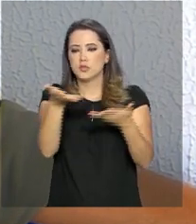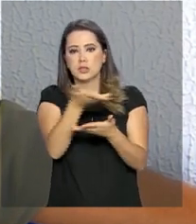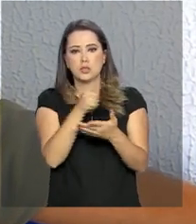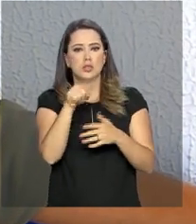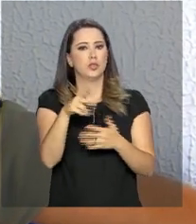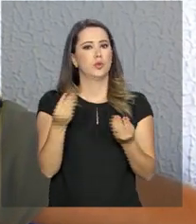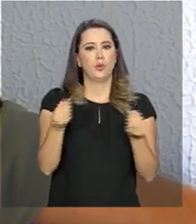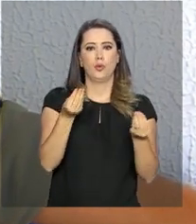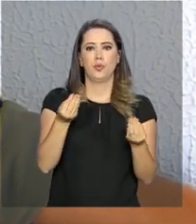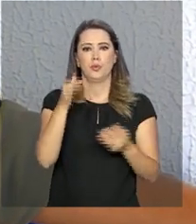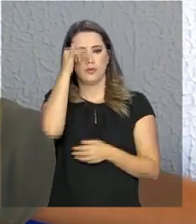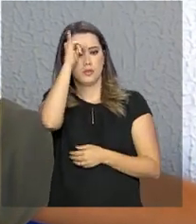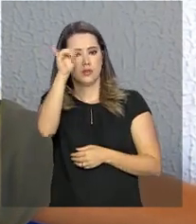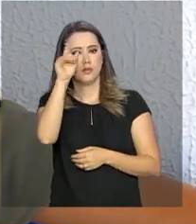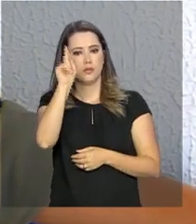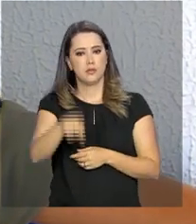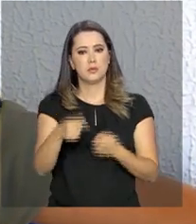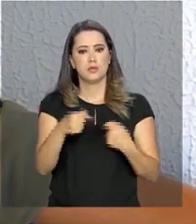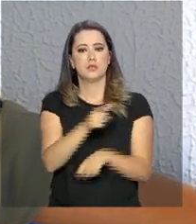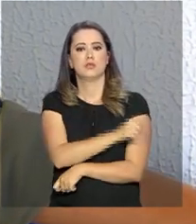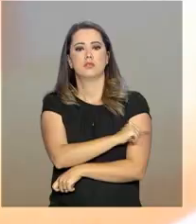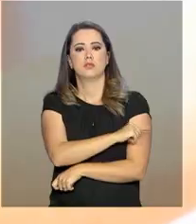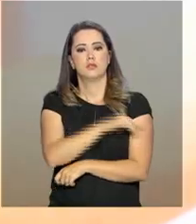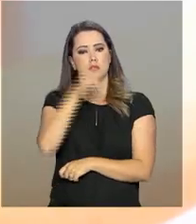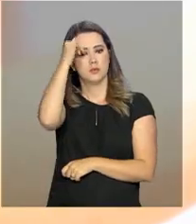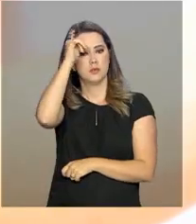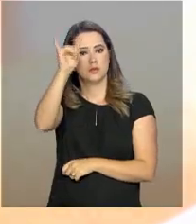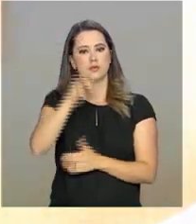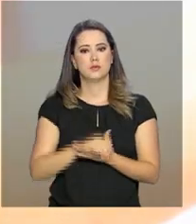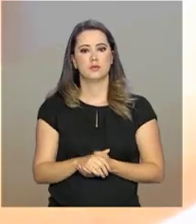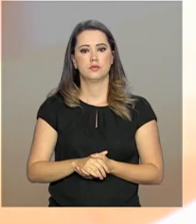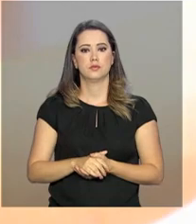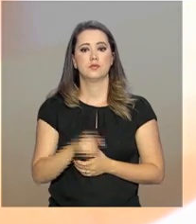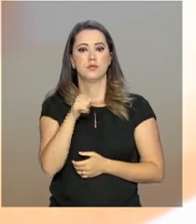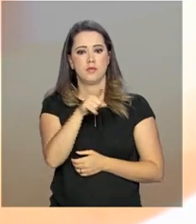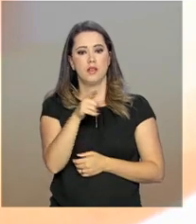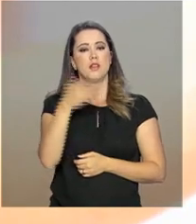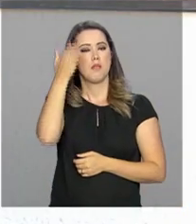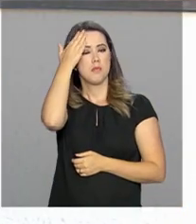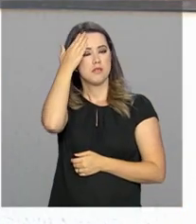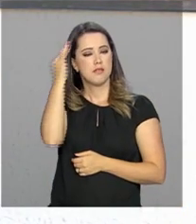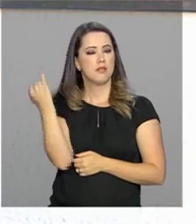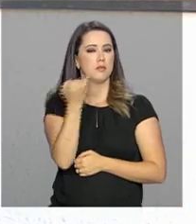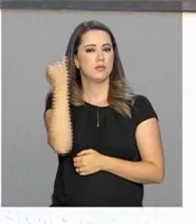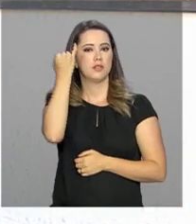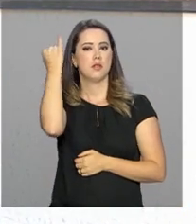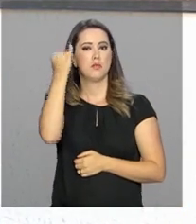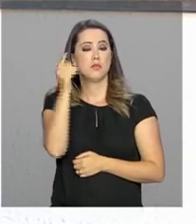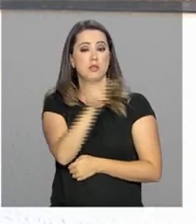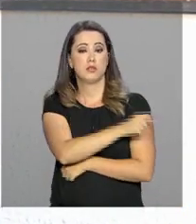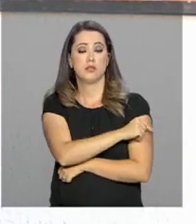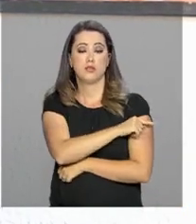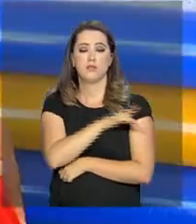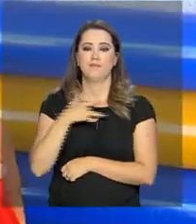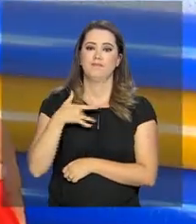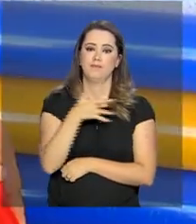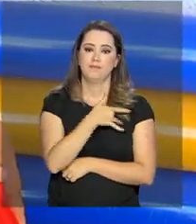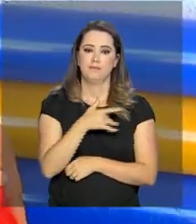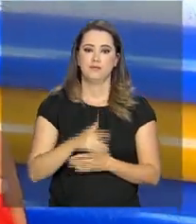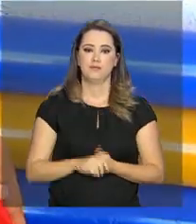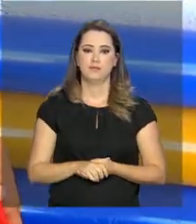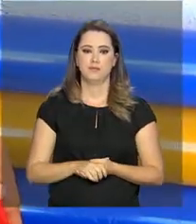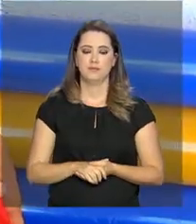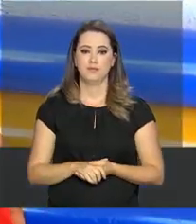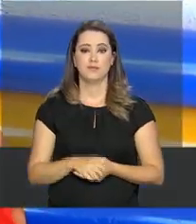coisa que não tem como, mas tem que vacinar para prevenir. E o Bruno também tem consciência da importância da vacina para a saúde. Tem